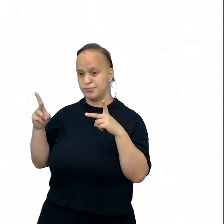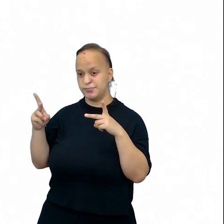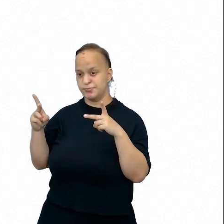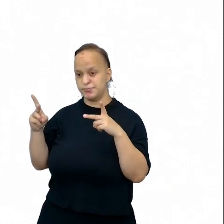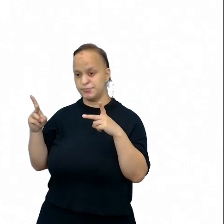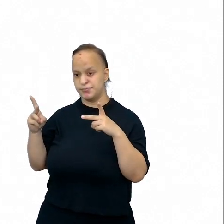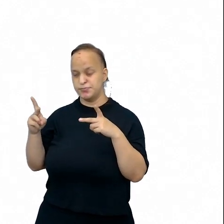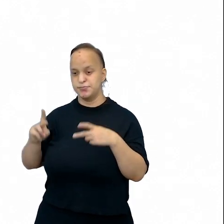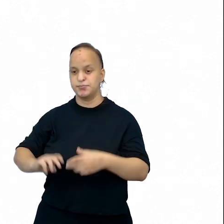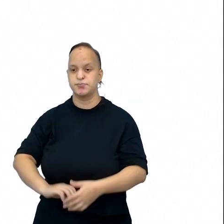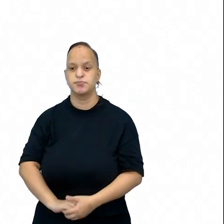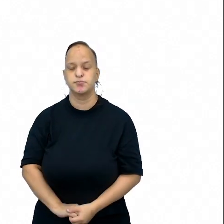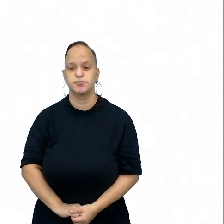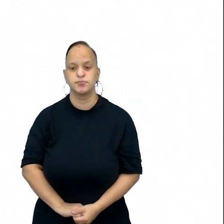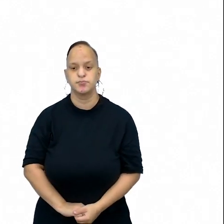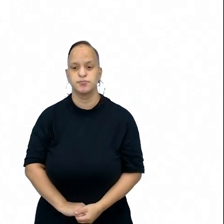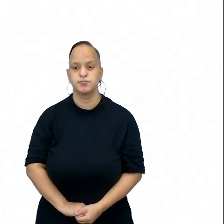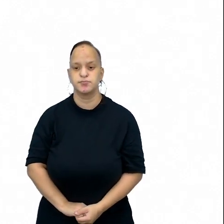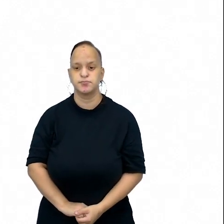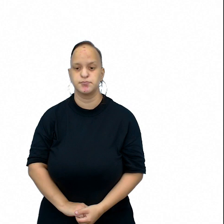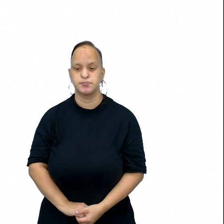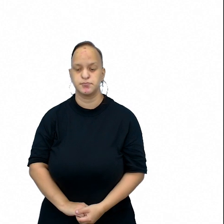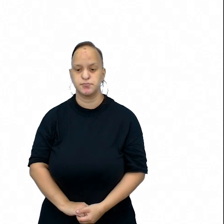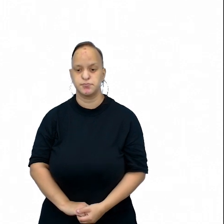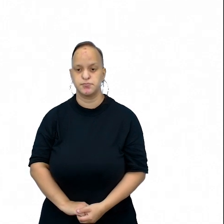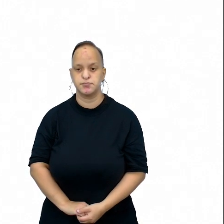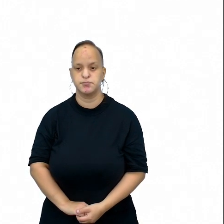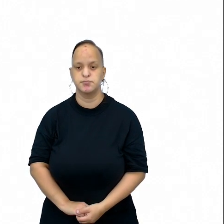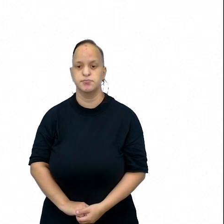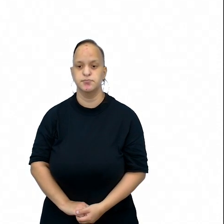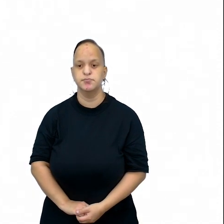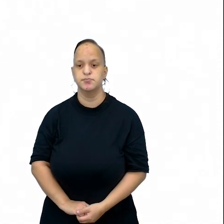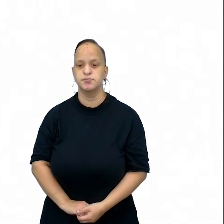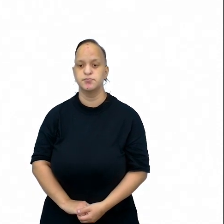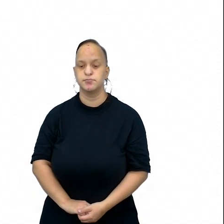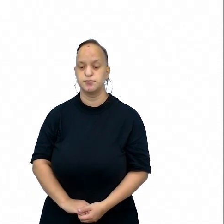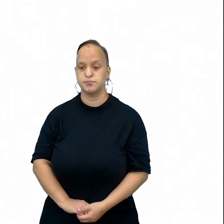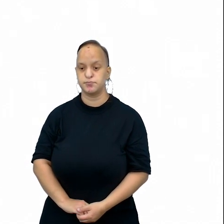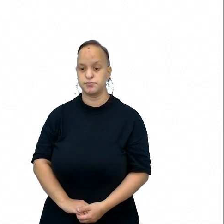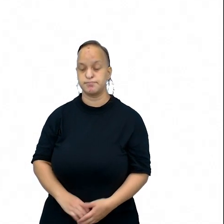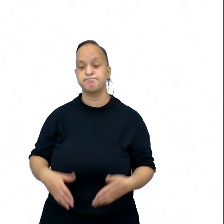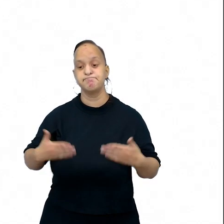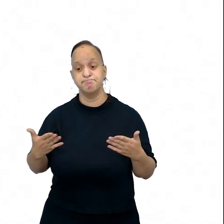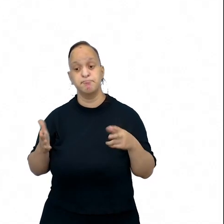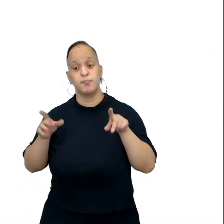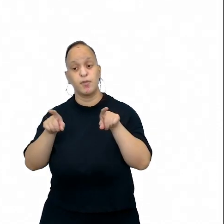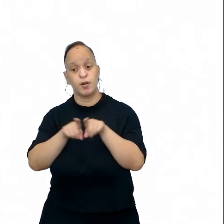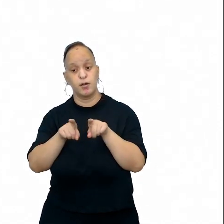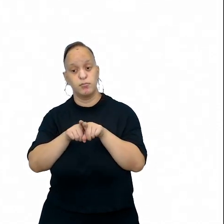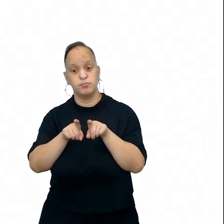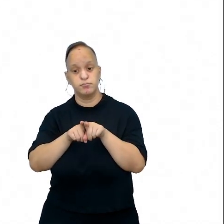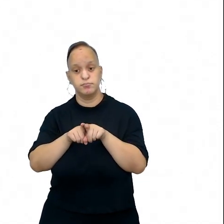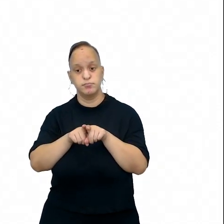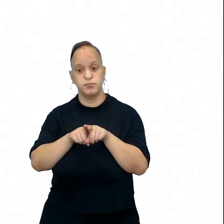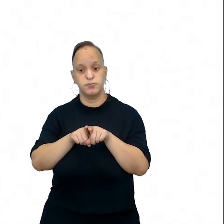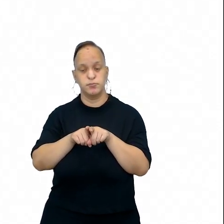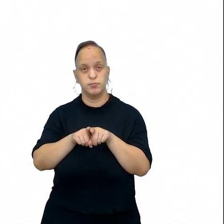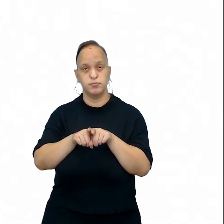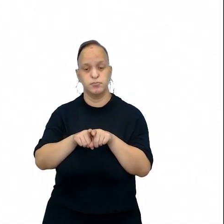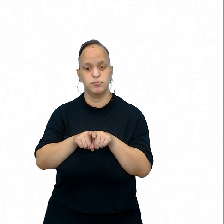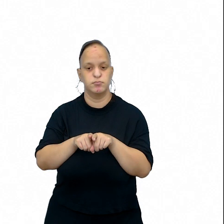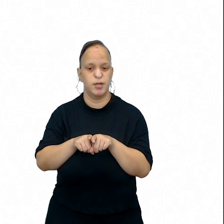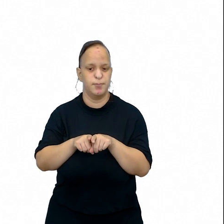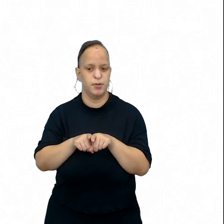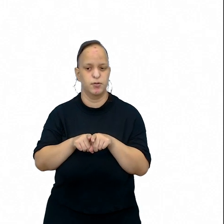linguagem própria, né, da juventude, que se faça, né, também respeitando. Existe também a ideia do júri simulado, é